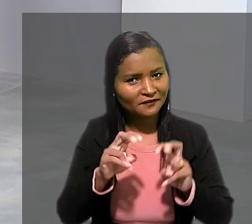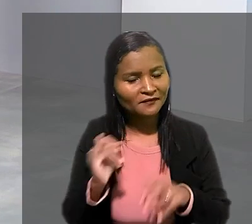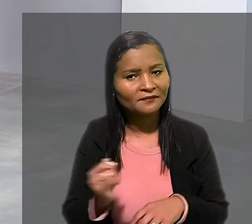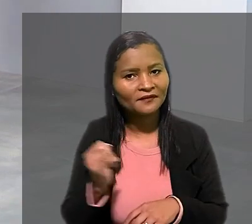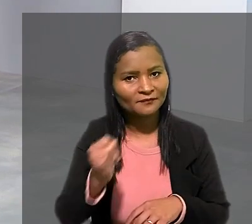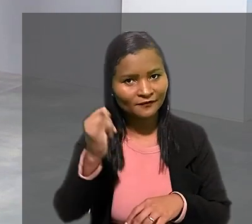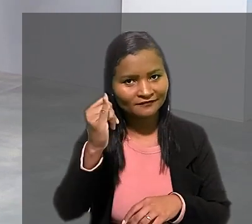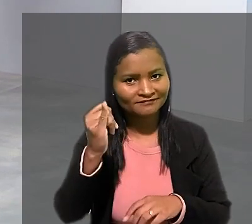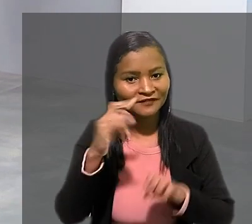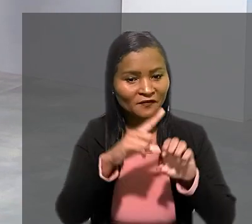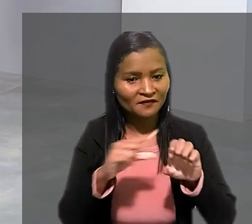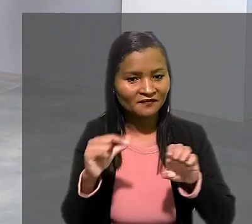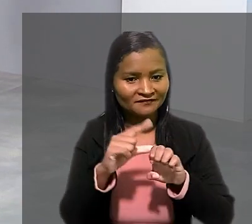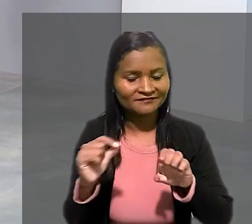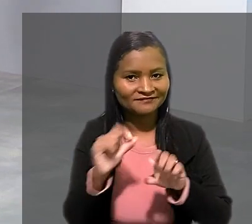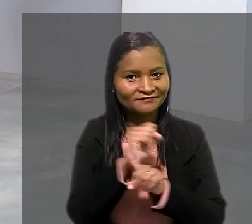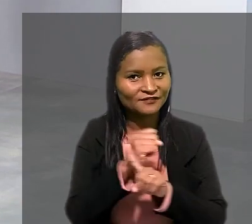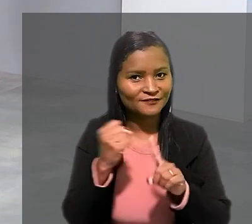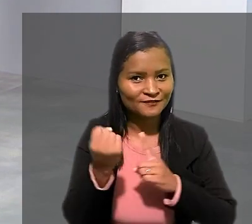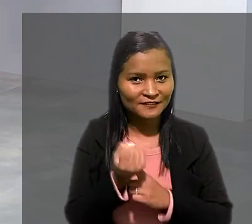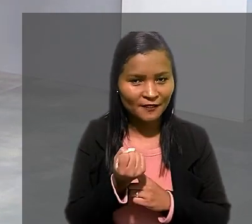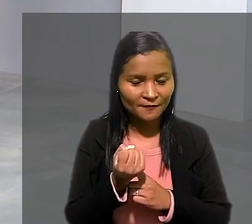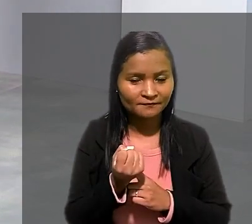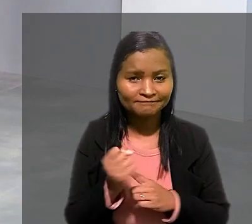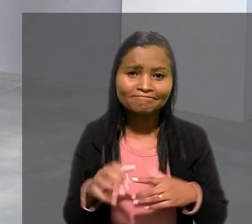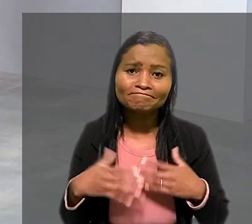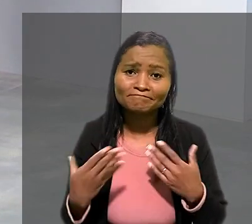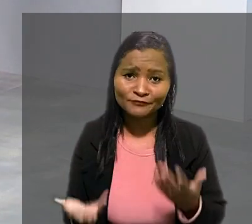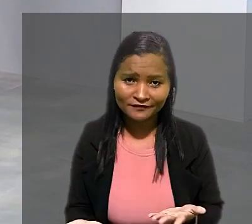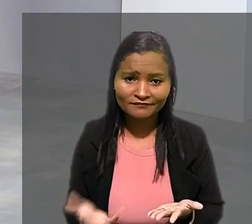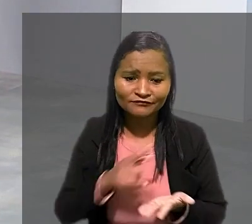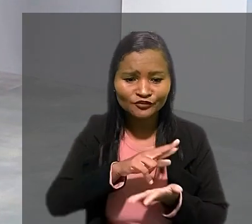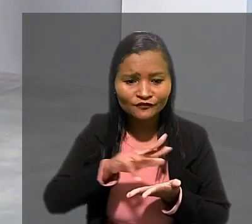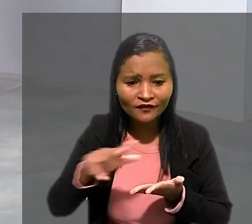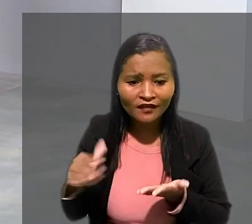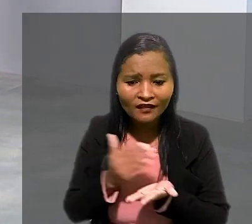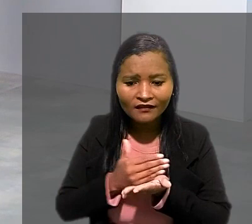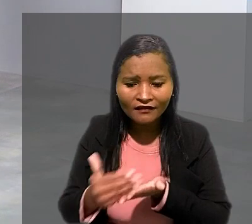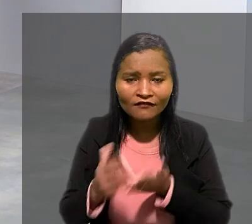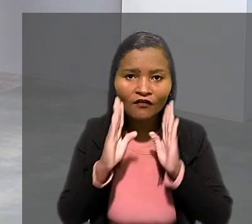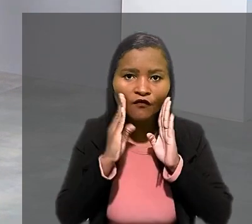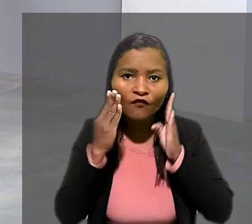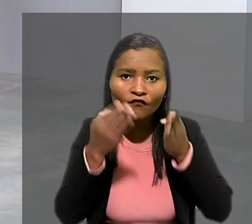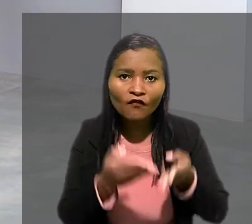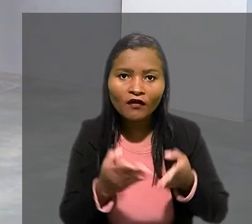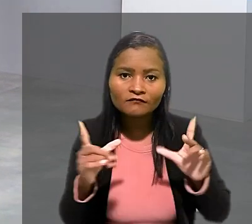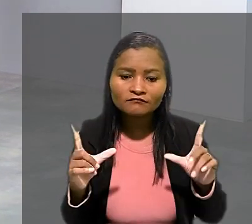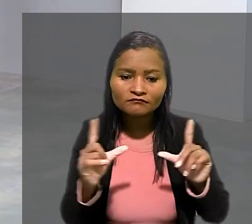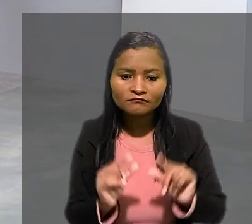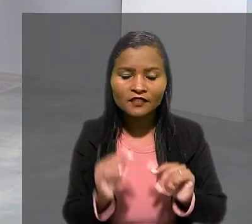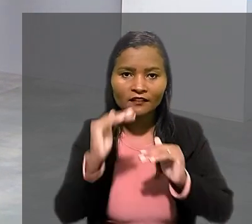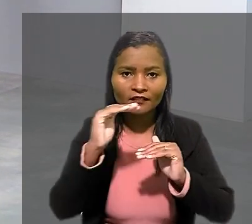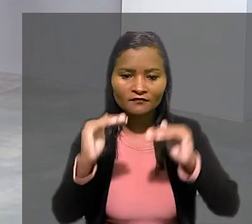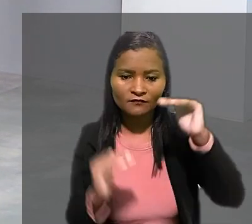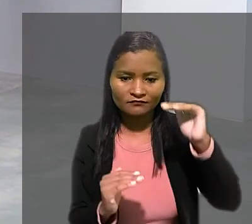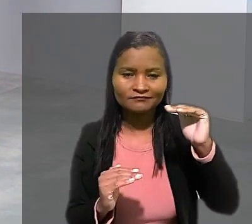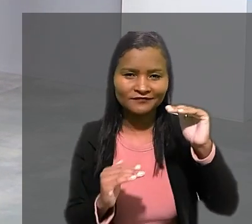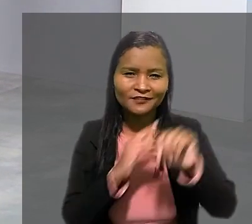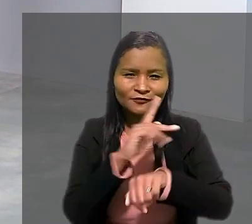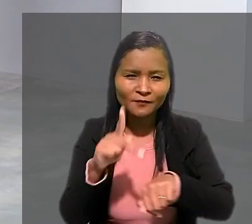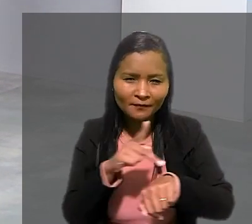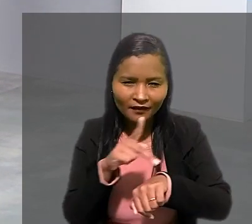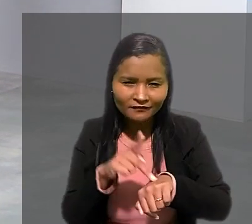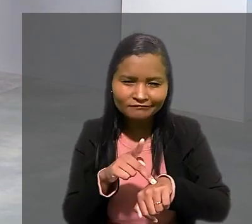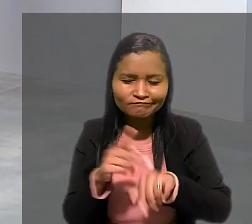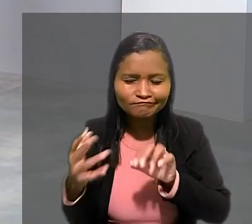tema bem relevante, o empreendedorismo social. Pois é, Anderson, diversas iniciativas voltadas à redução das desigualdades no